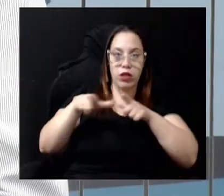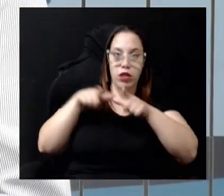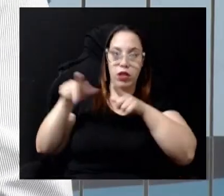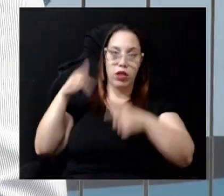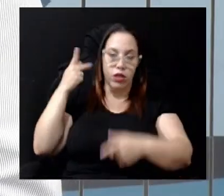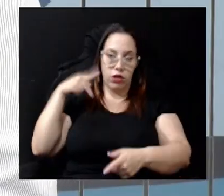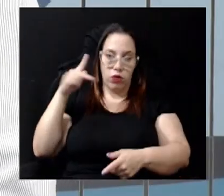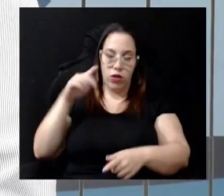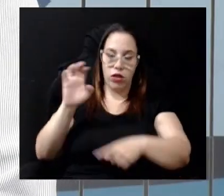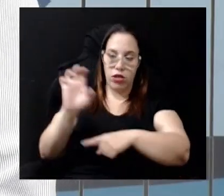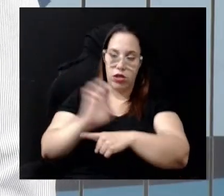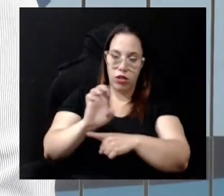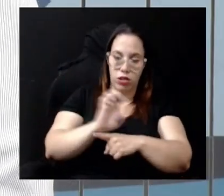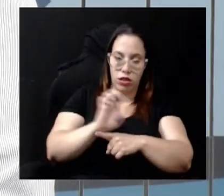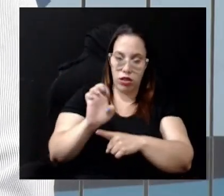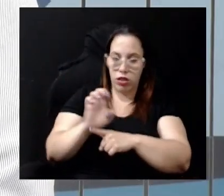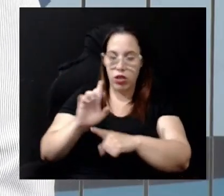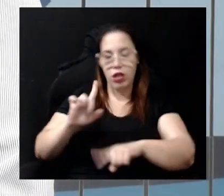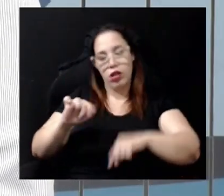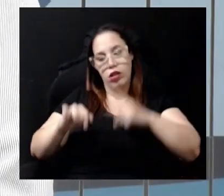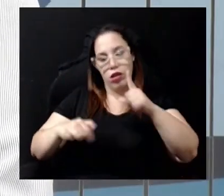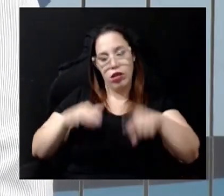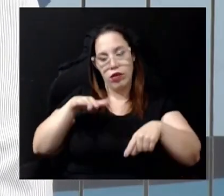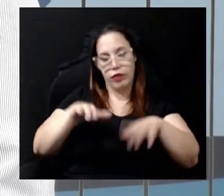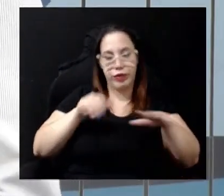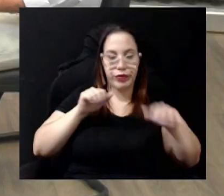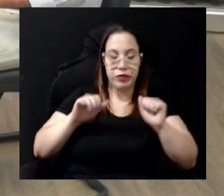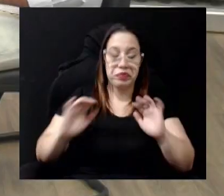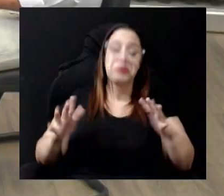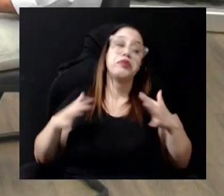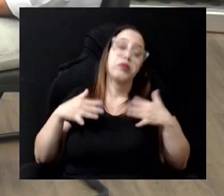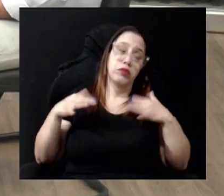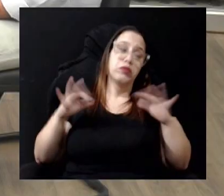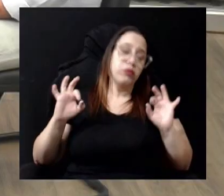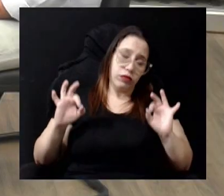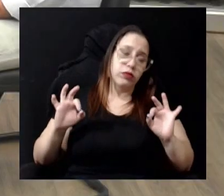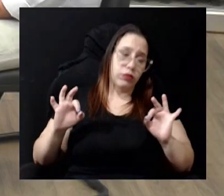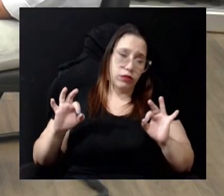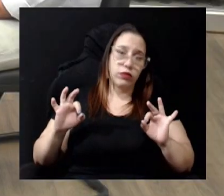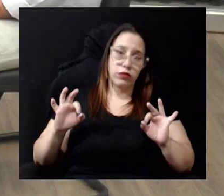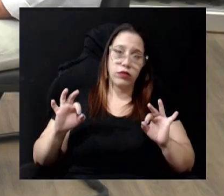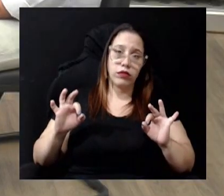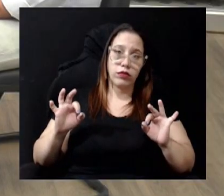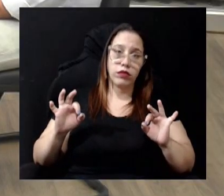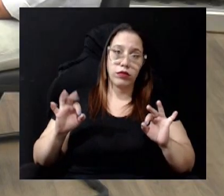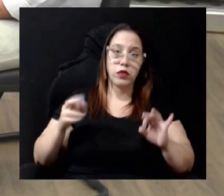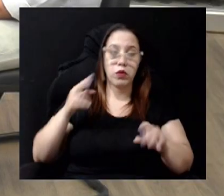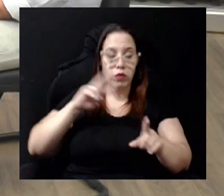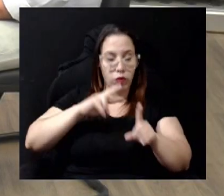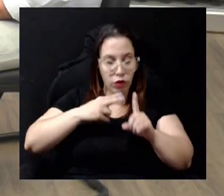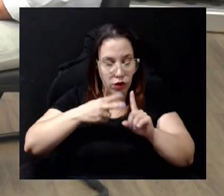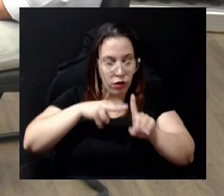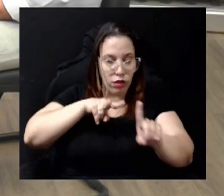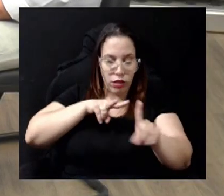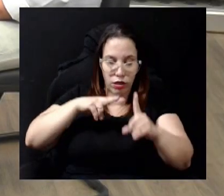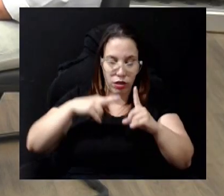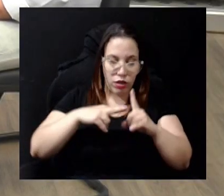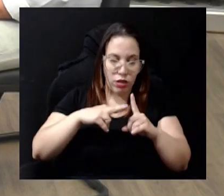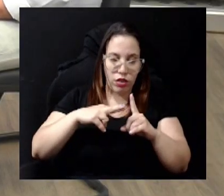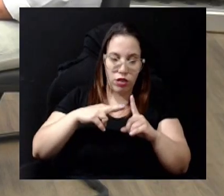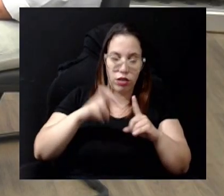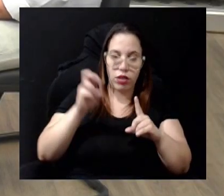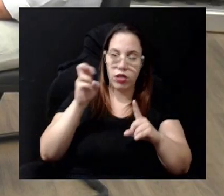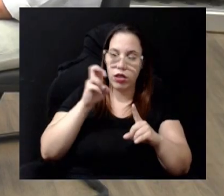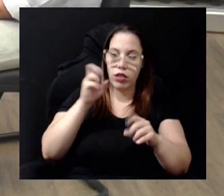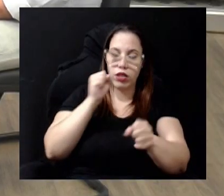mas, de alguma maneira, alimenta ânimos, né? E, tendo em vista que há pelo menos 5 anos a gente não tem a retomada do